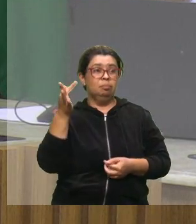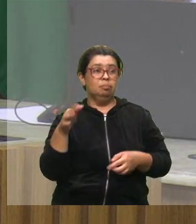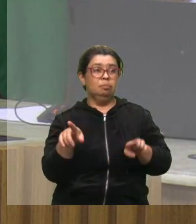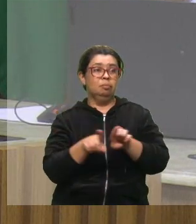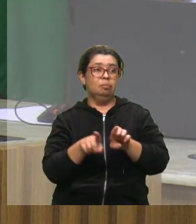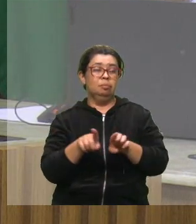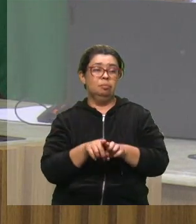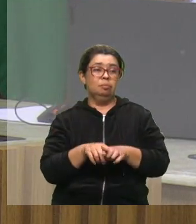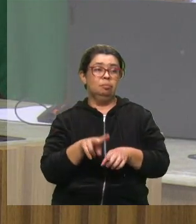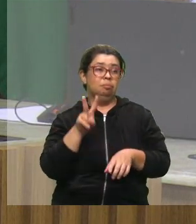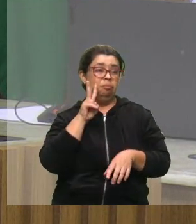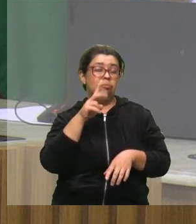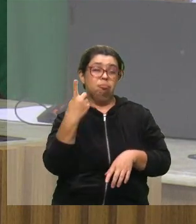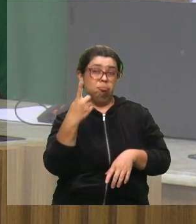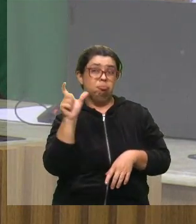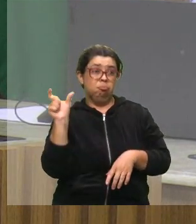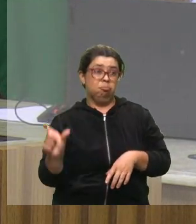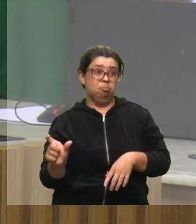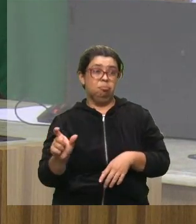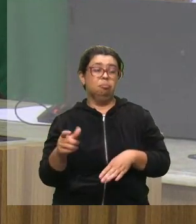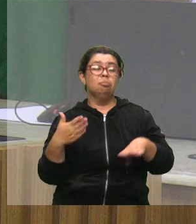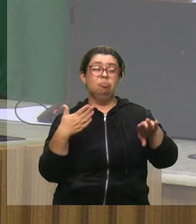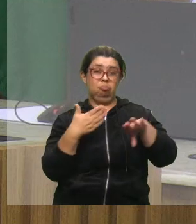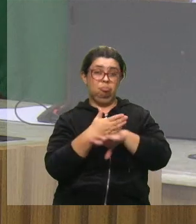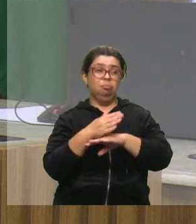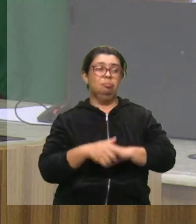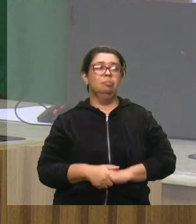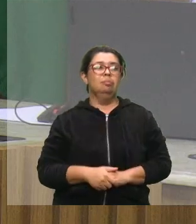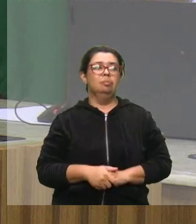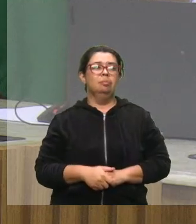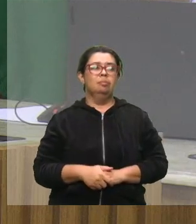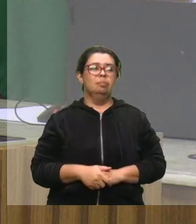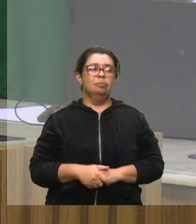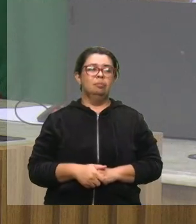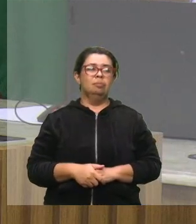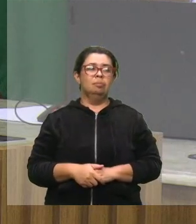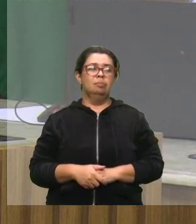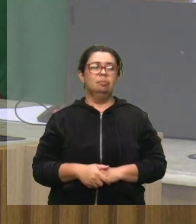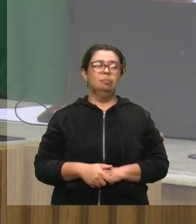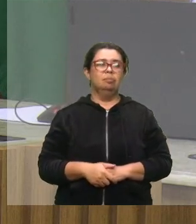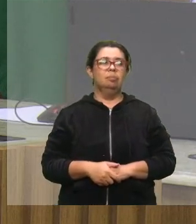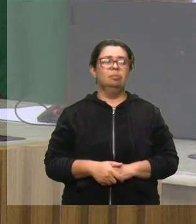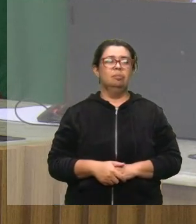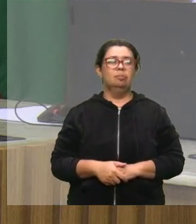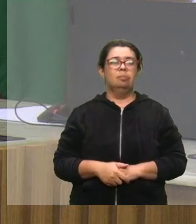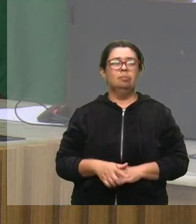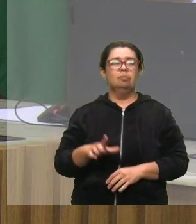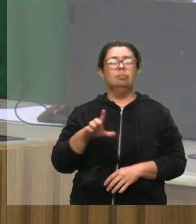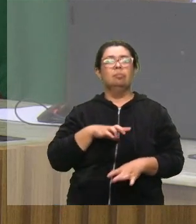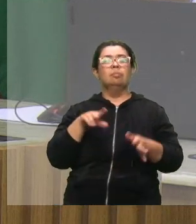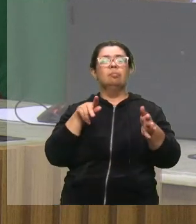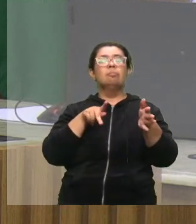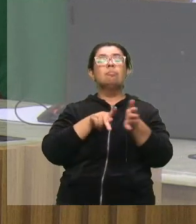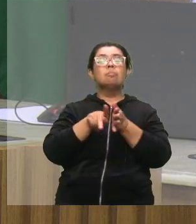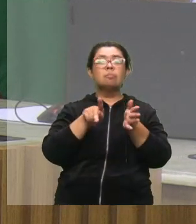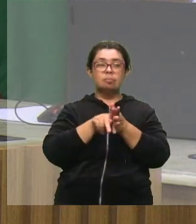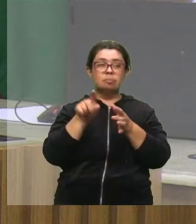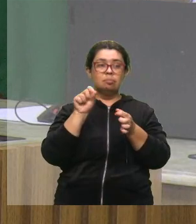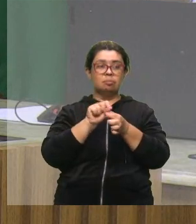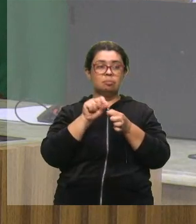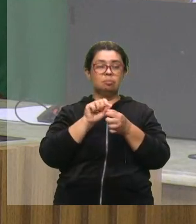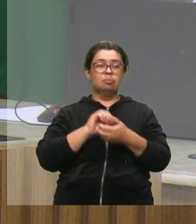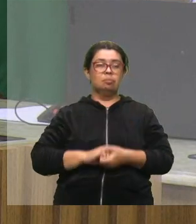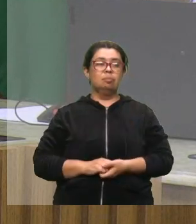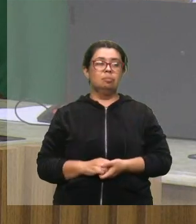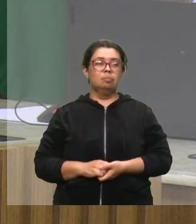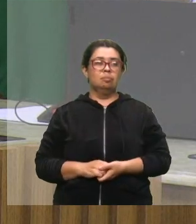futura administração presente. Mas eu tenho algumas questões para serem apontadas